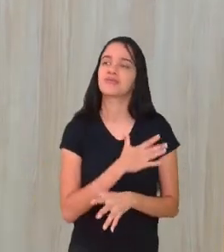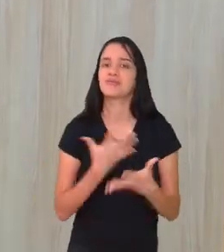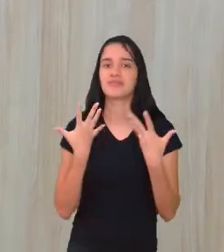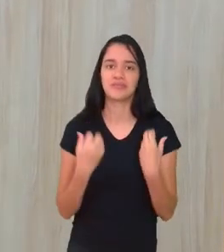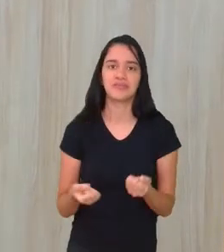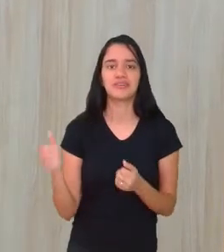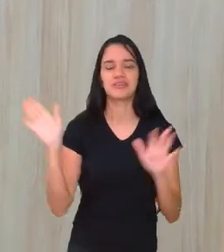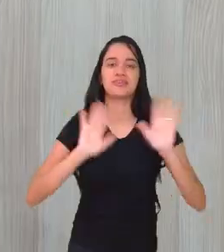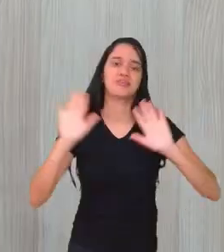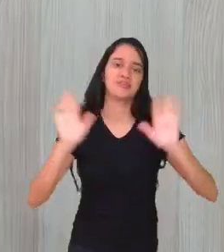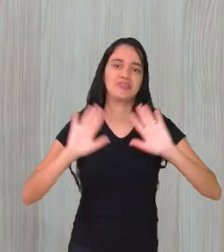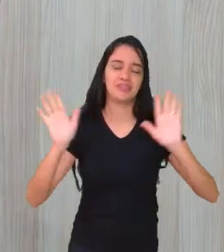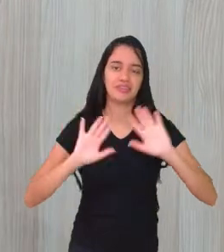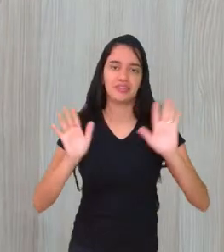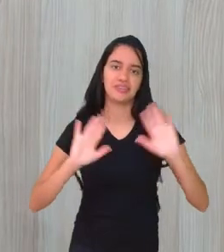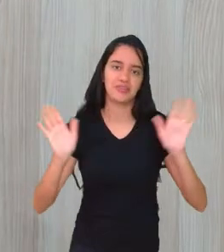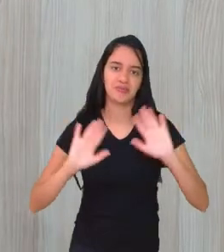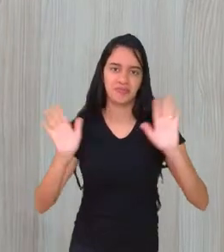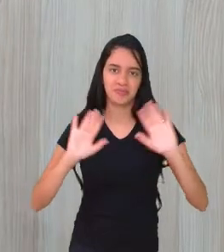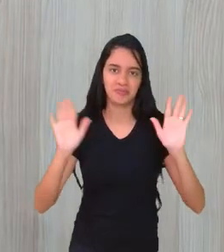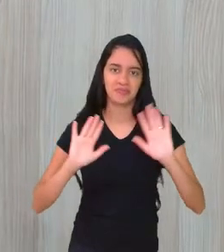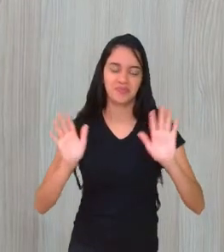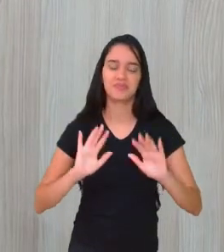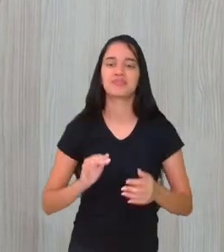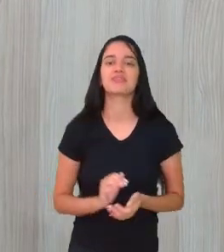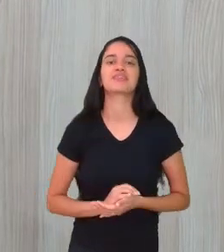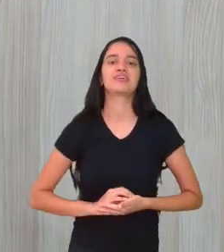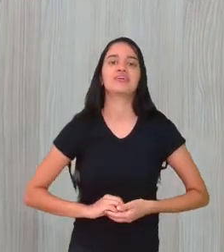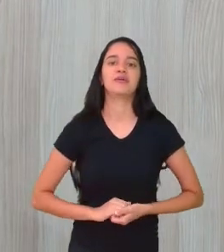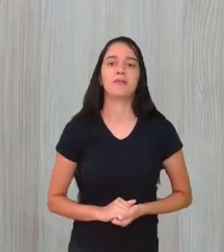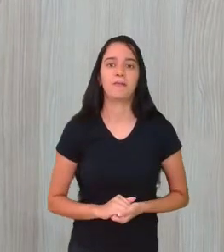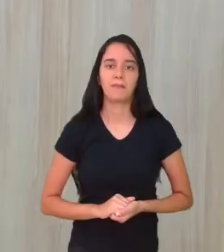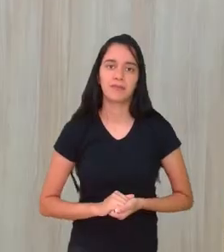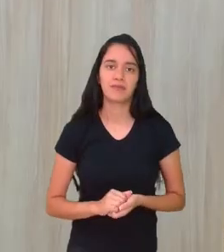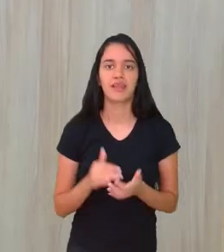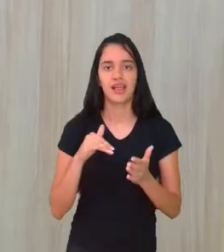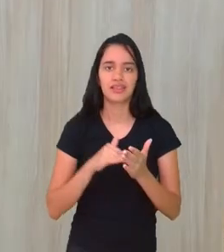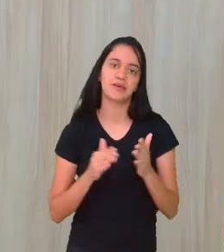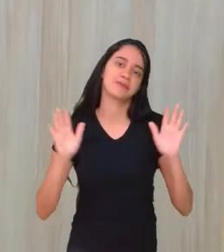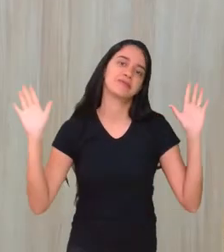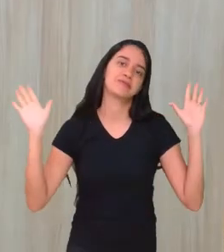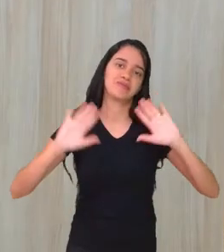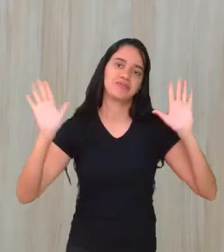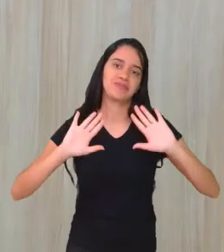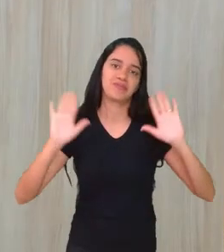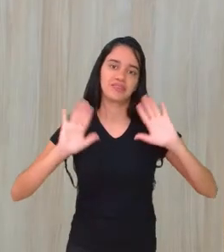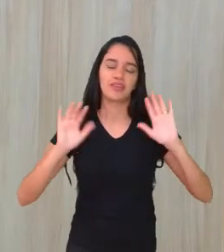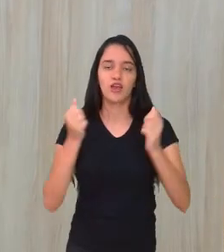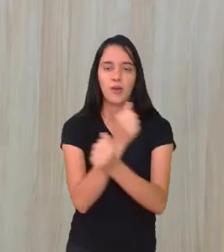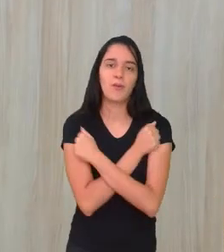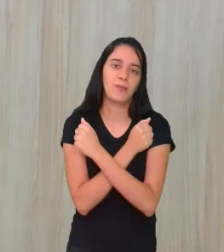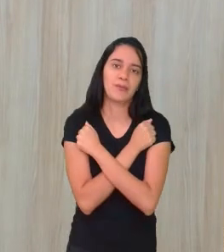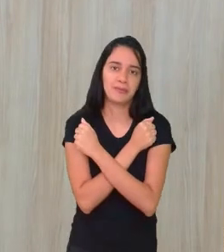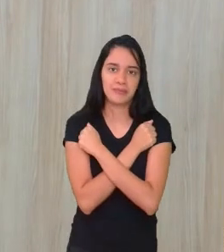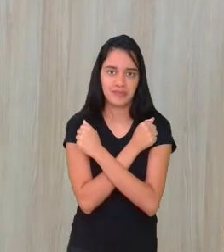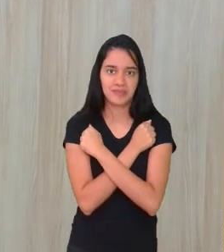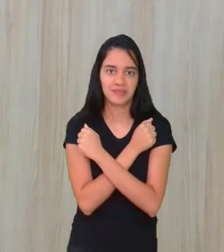Vilma? Vamos sim. Tchau, gente. Até a próxima. Até a próxima. Um abraço